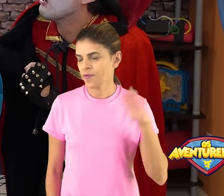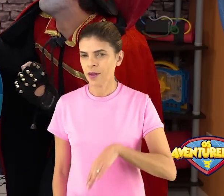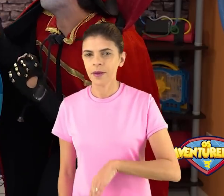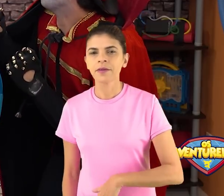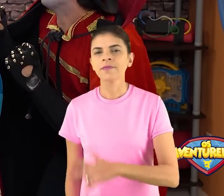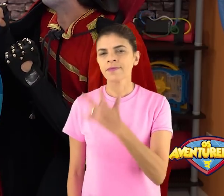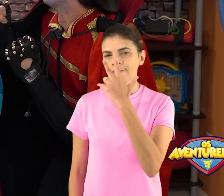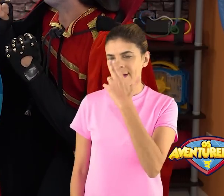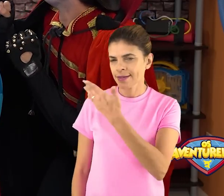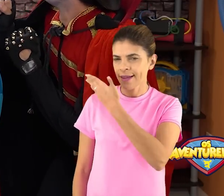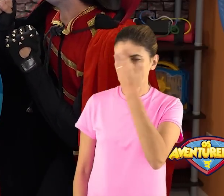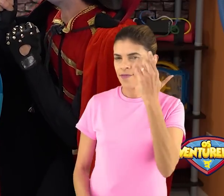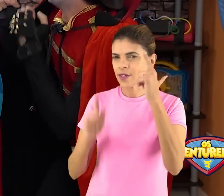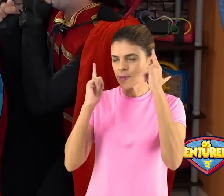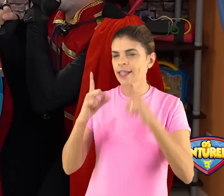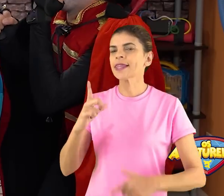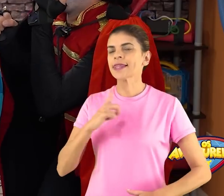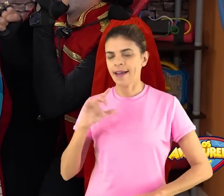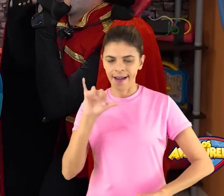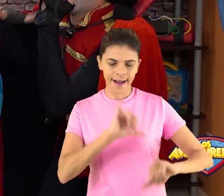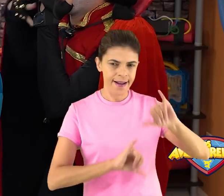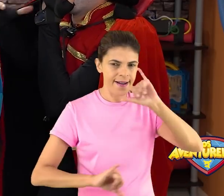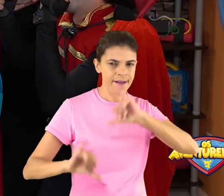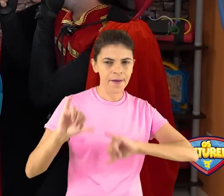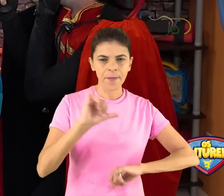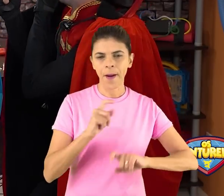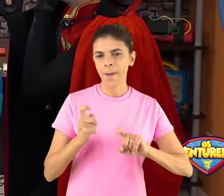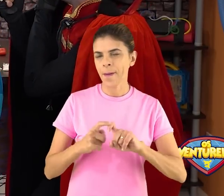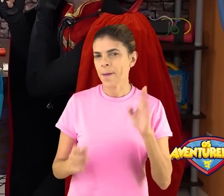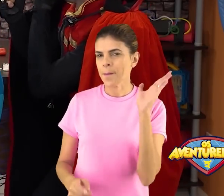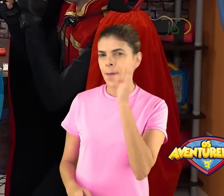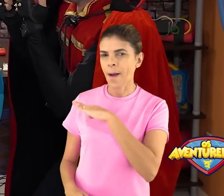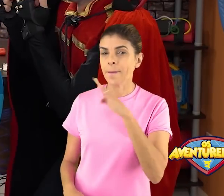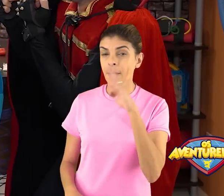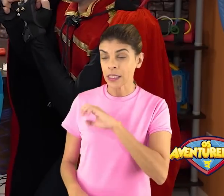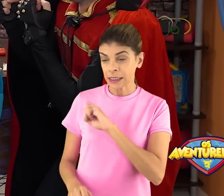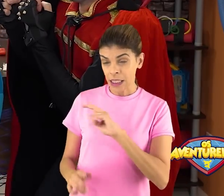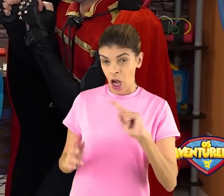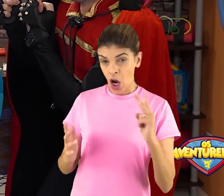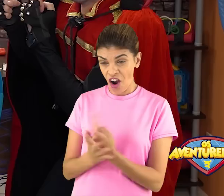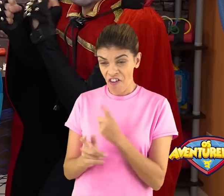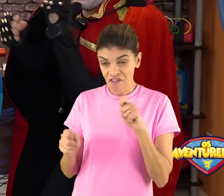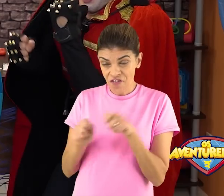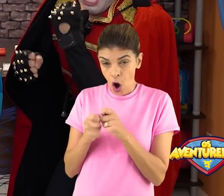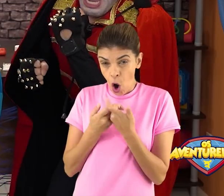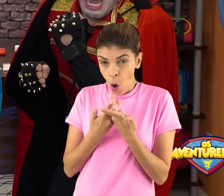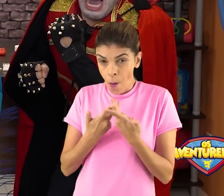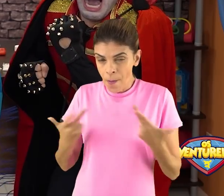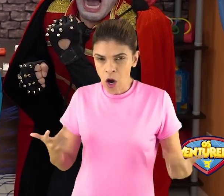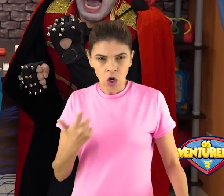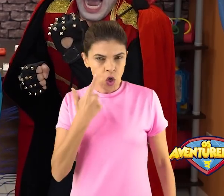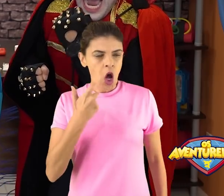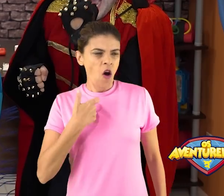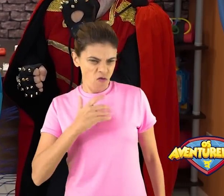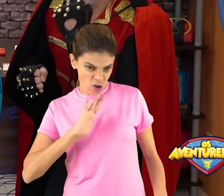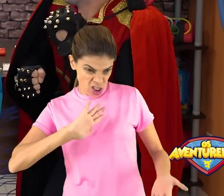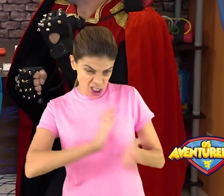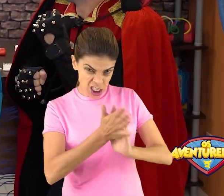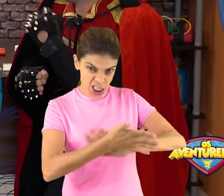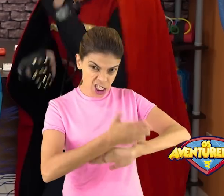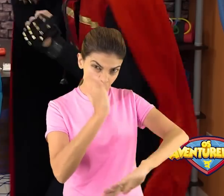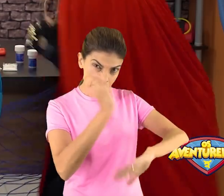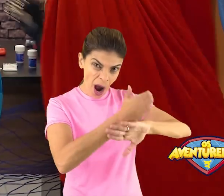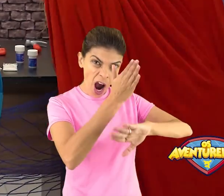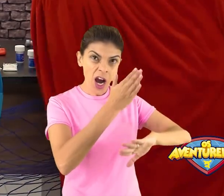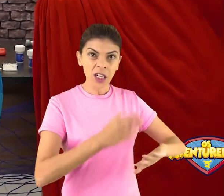acho que o aventureiro azul Está dentro do laboratório do doutor Mau Mau Se ele fizer alguma coisa com o Lucas Eu vou acabar com ele